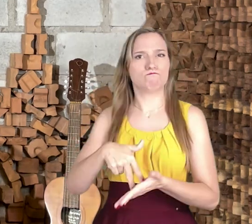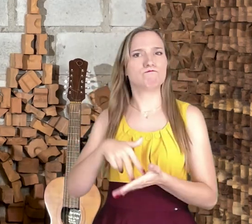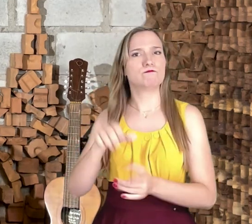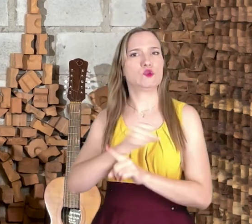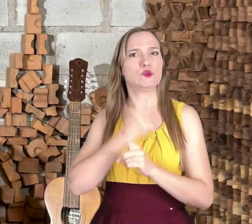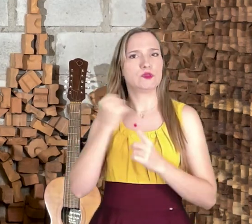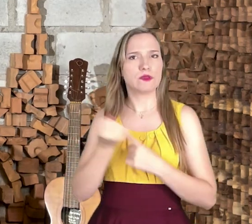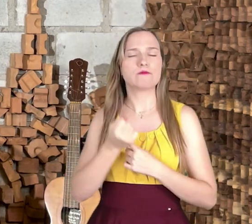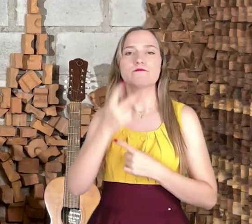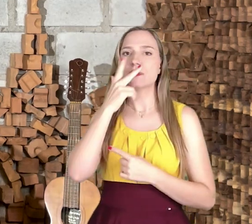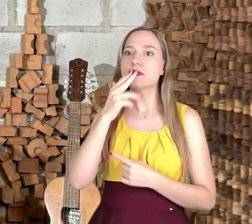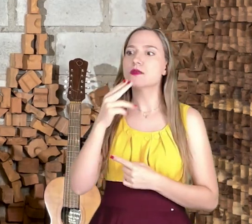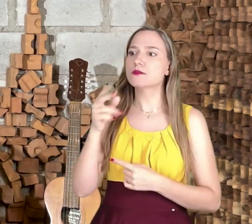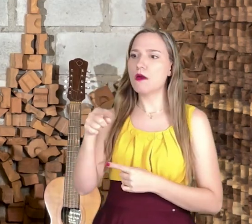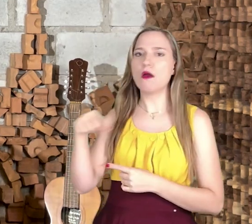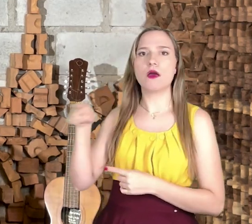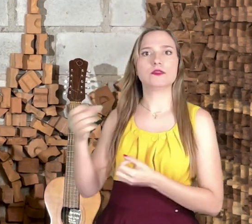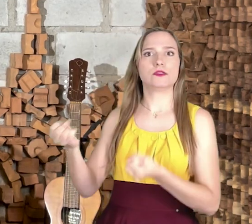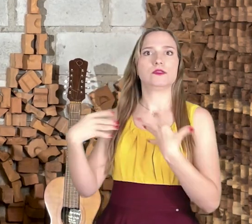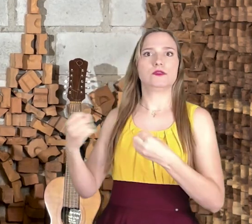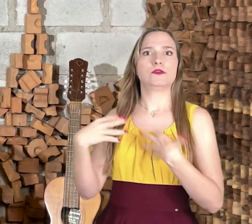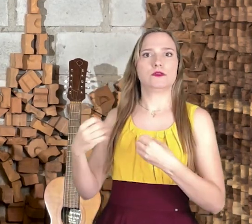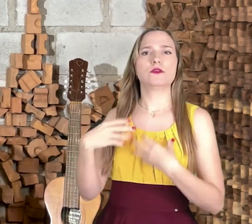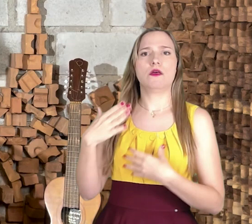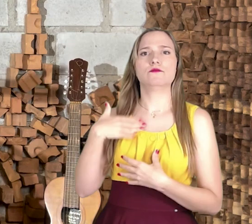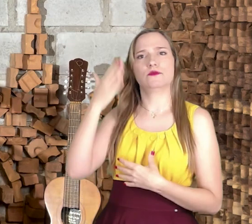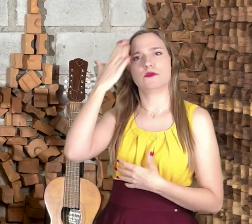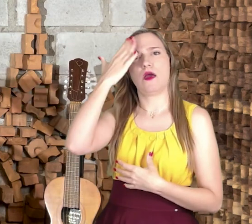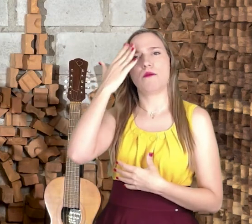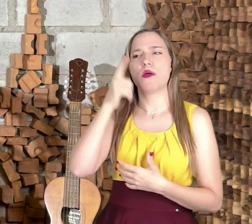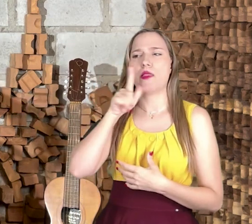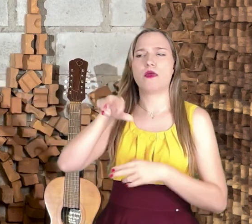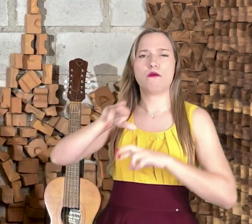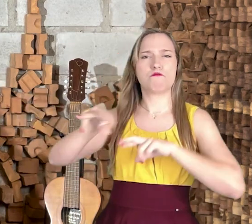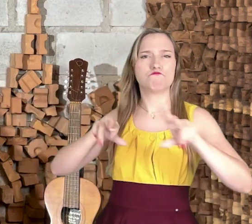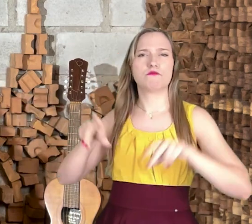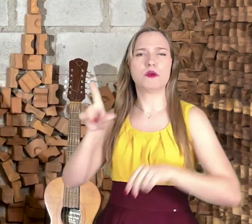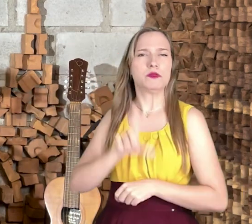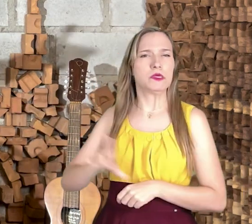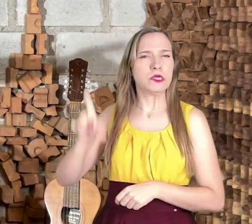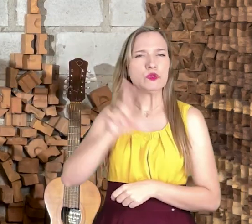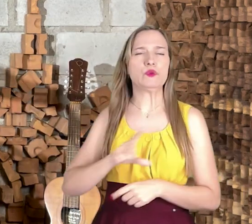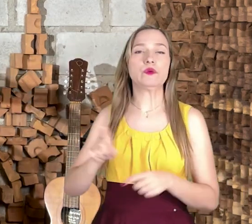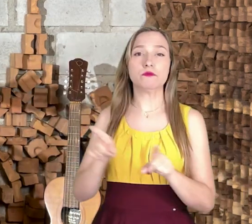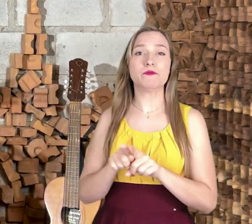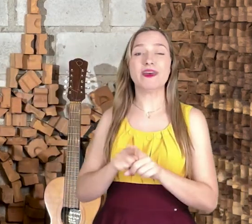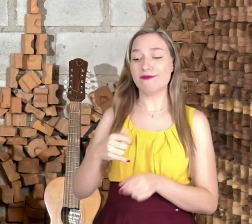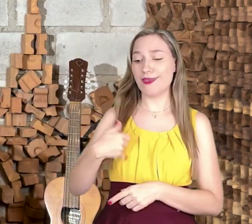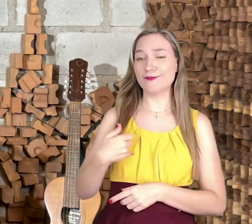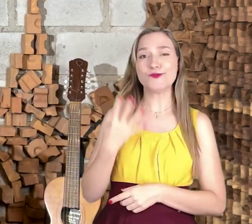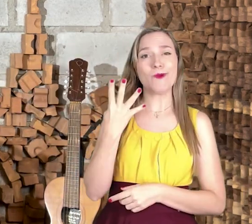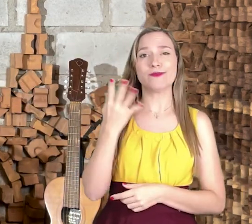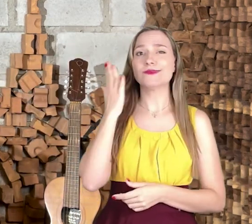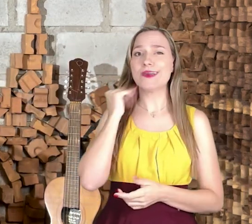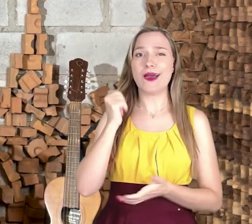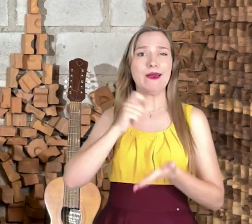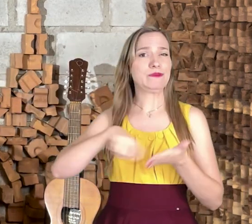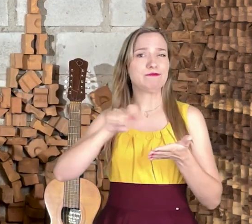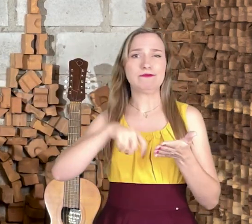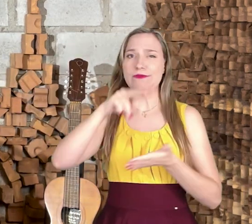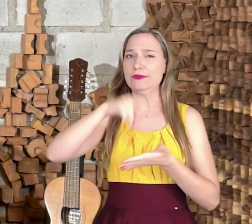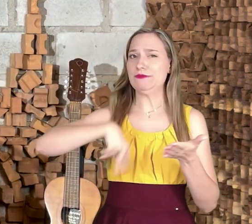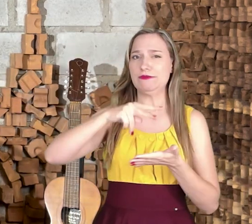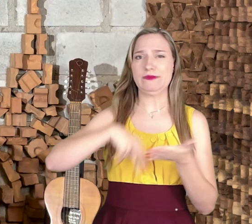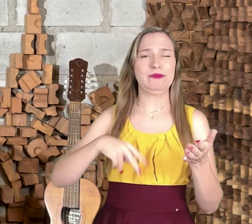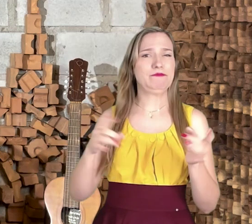amplo. Então sempre fui muito ligado a idiomas, a literatura. Eu fui alfabetizado com 4 anos, com 3 anos e meio eu já li e escrevia. Com 6 anos eu